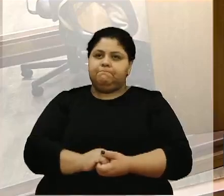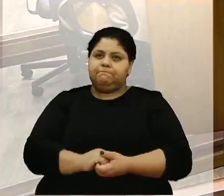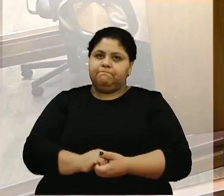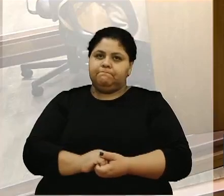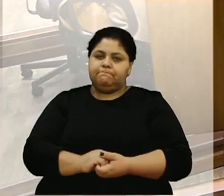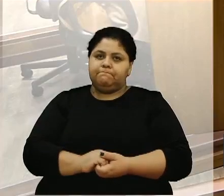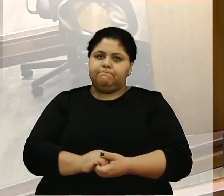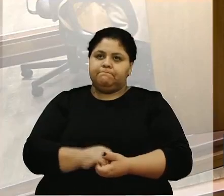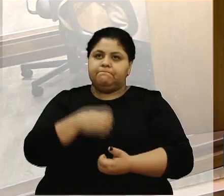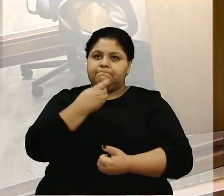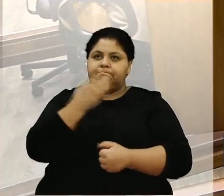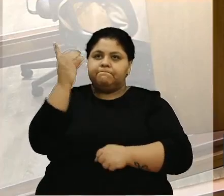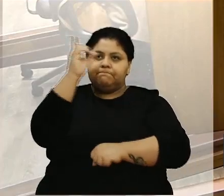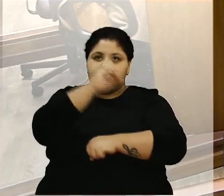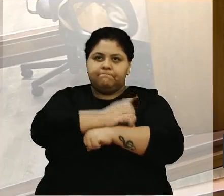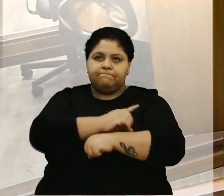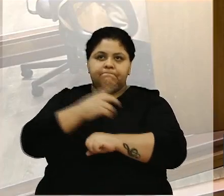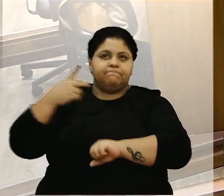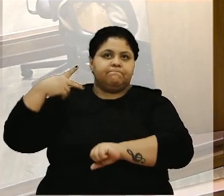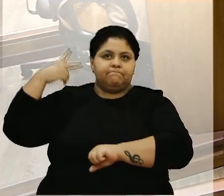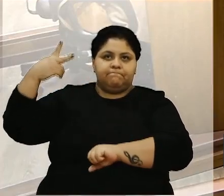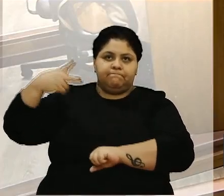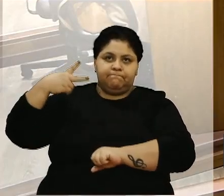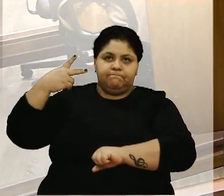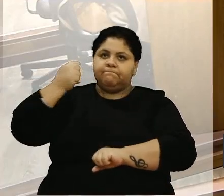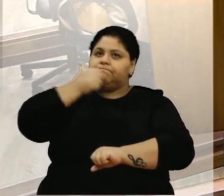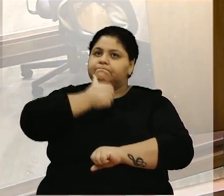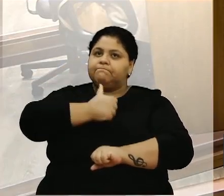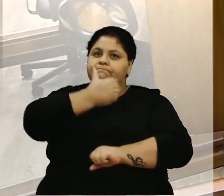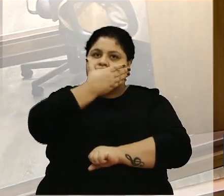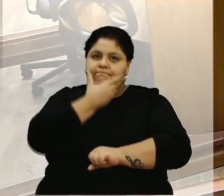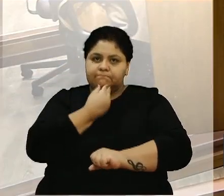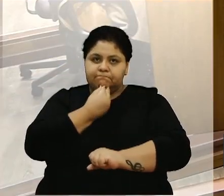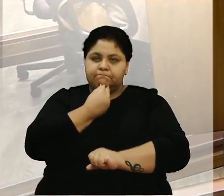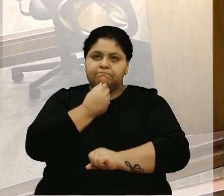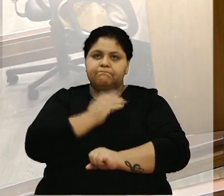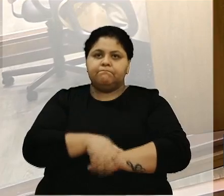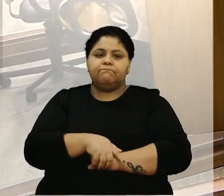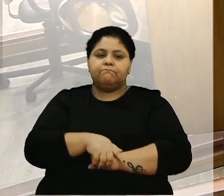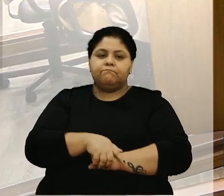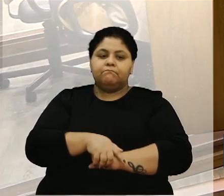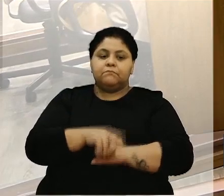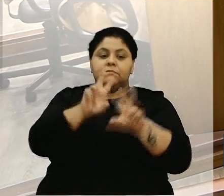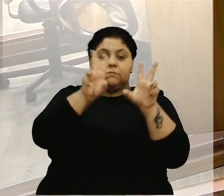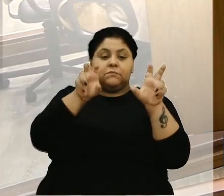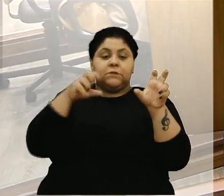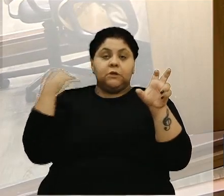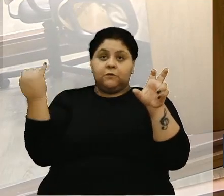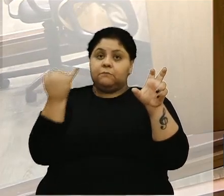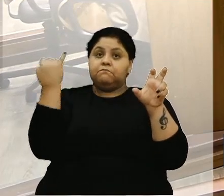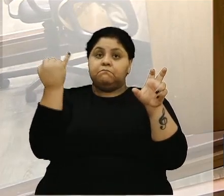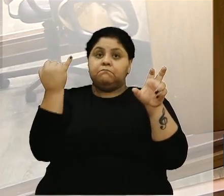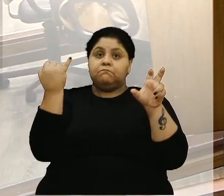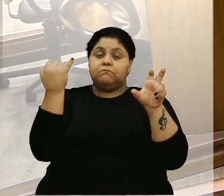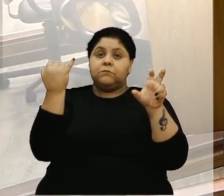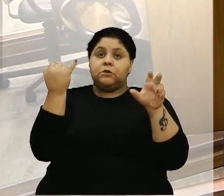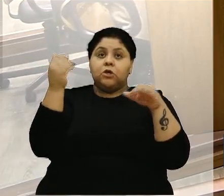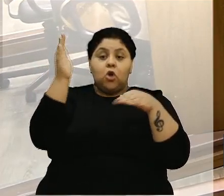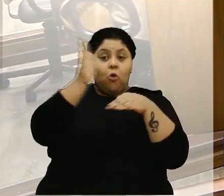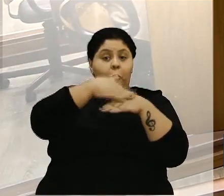Peço a palavra. Bom dia, colegas vereadores, colegas vereadoras. Tema importante. Aliás, o